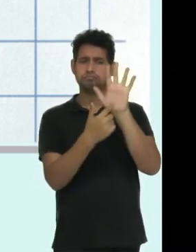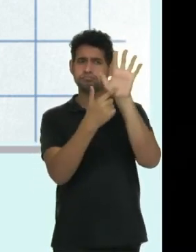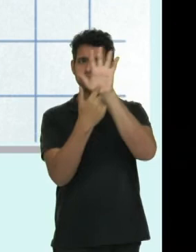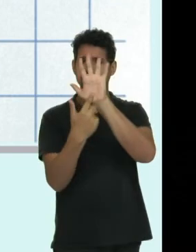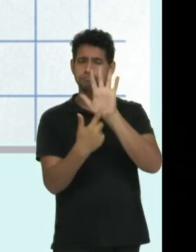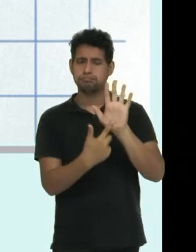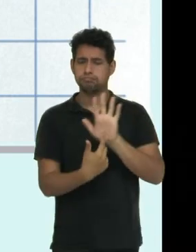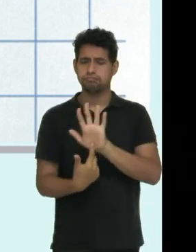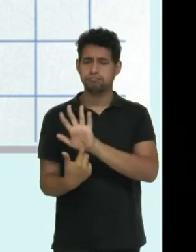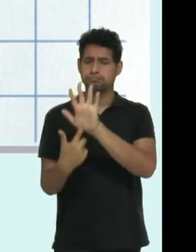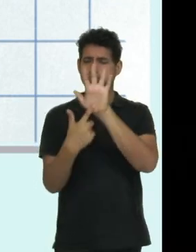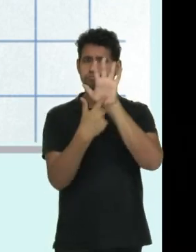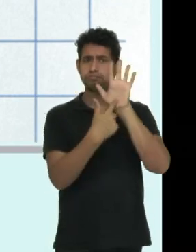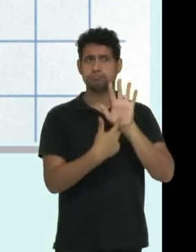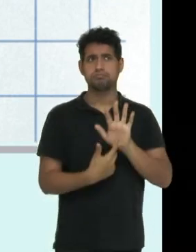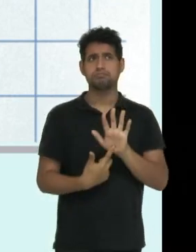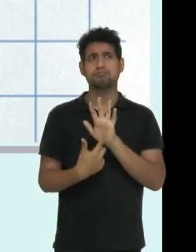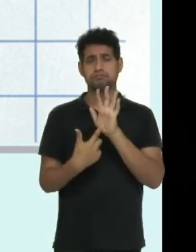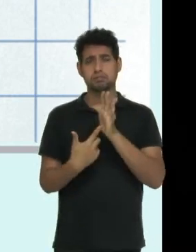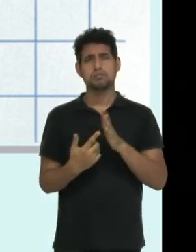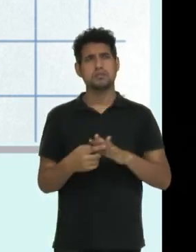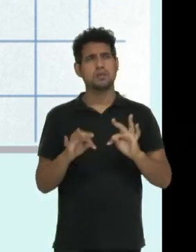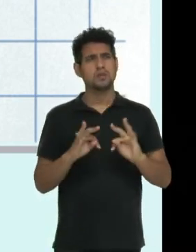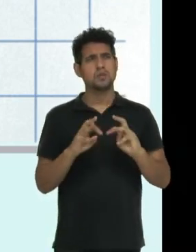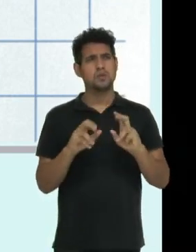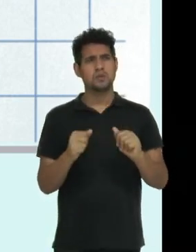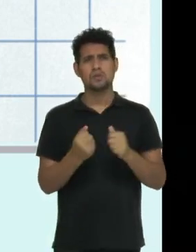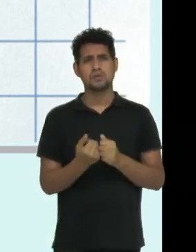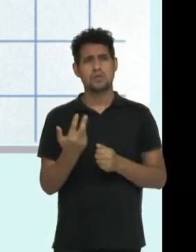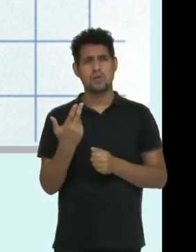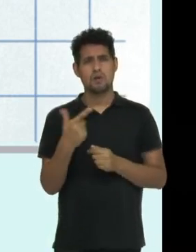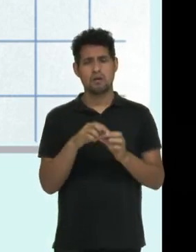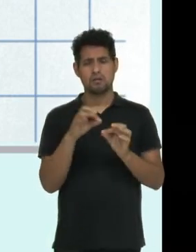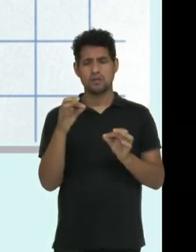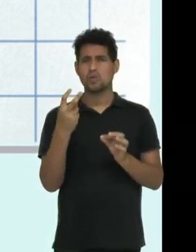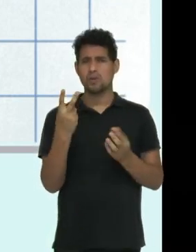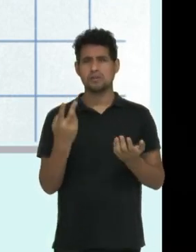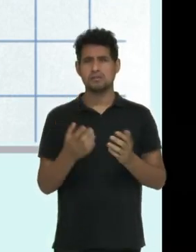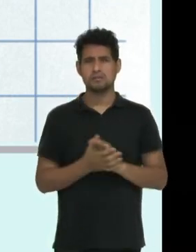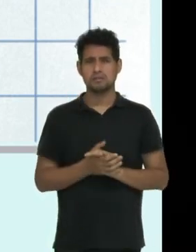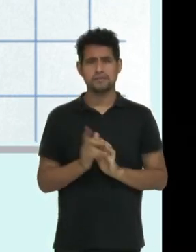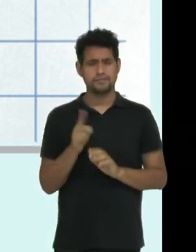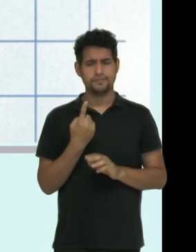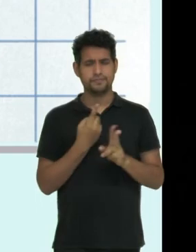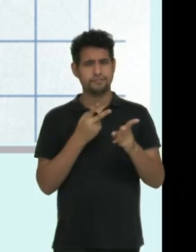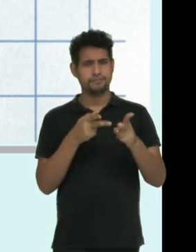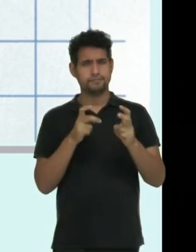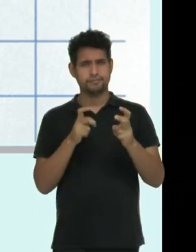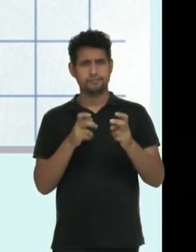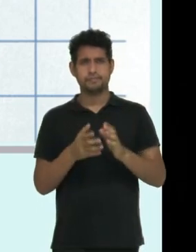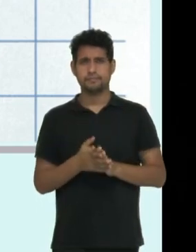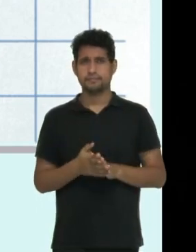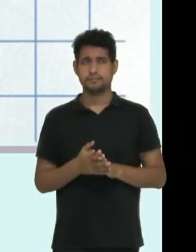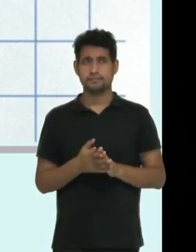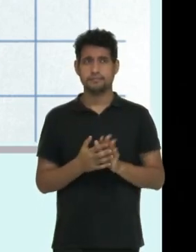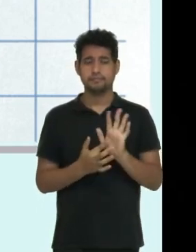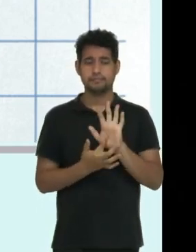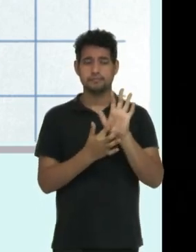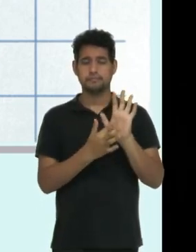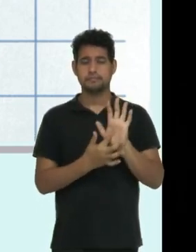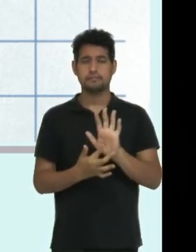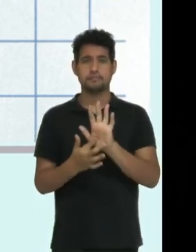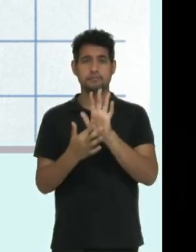pentágono. Olha, mede 2. Será que todos os ladinhos dele medem 2? Vamos observar? Olha só, vou movimentar novamente